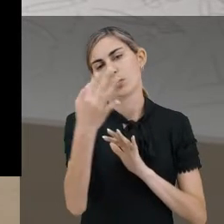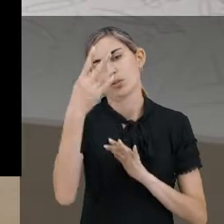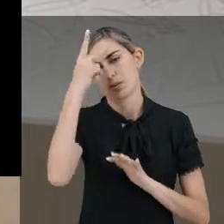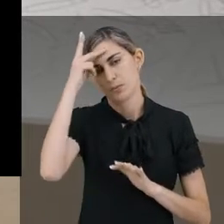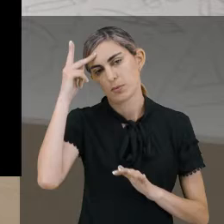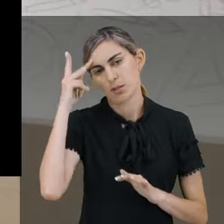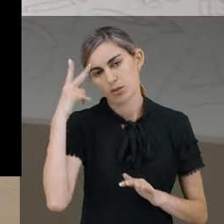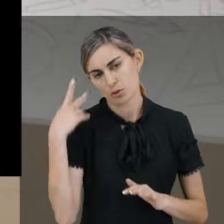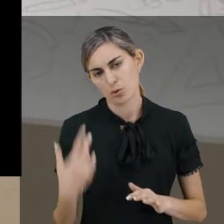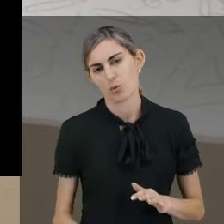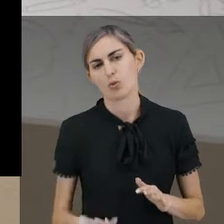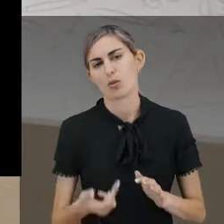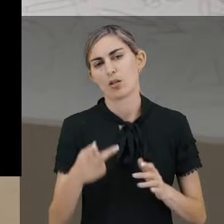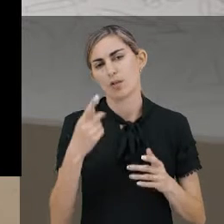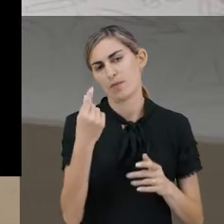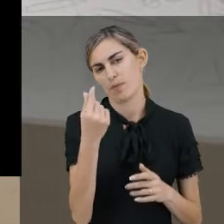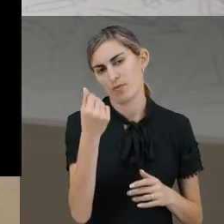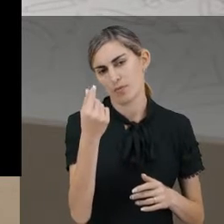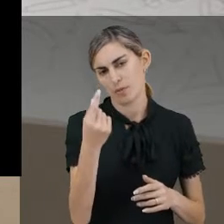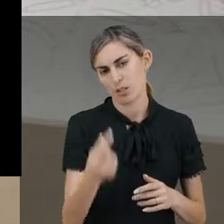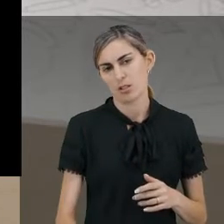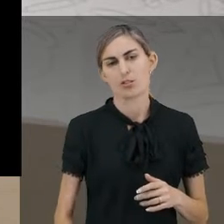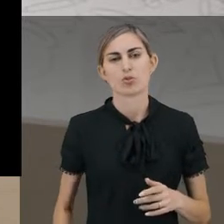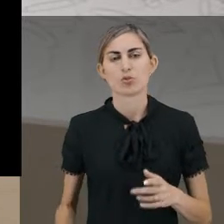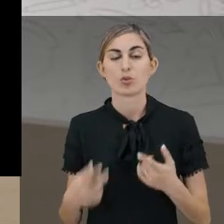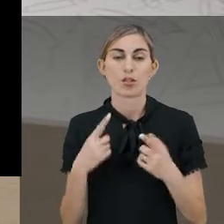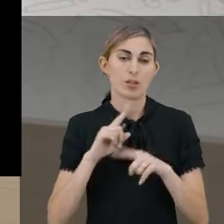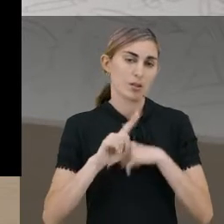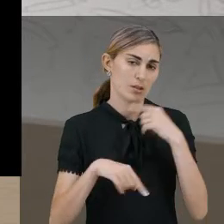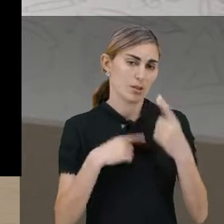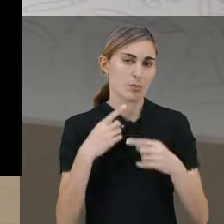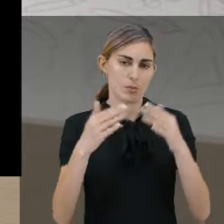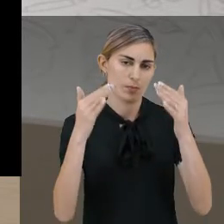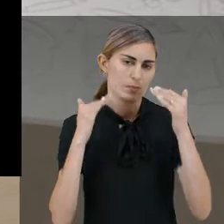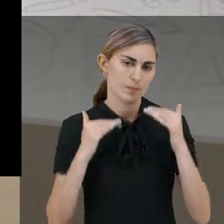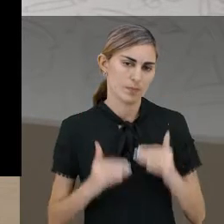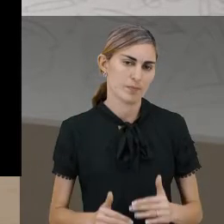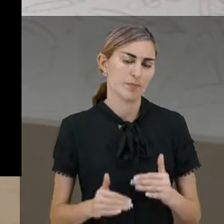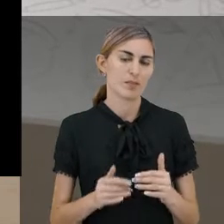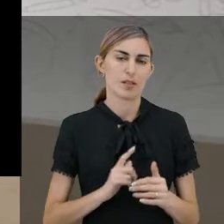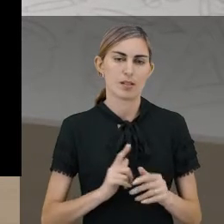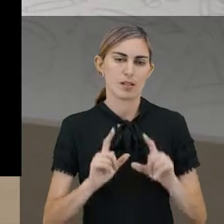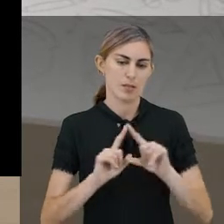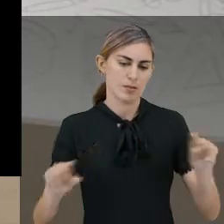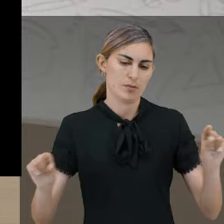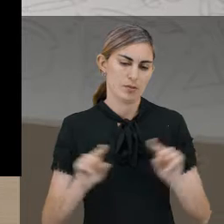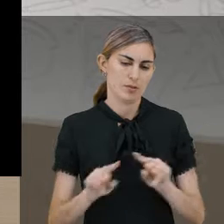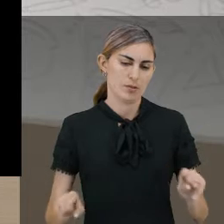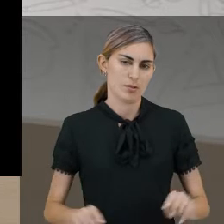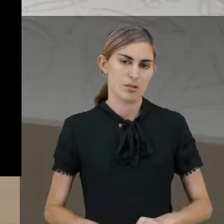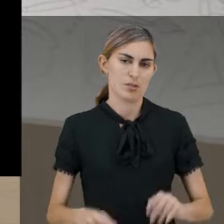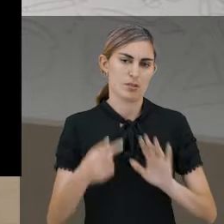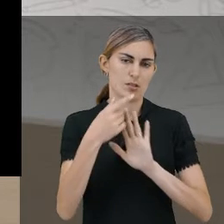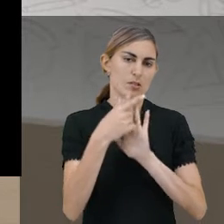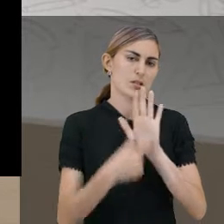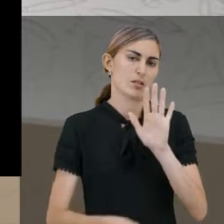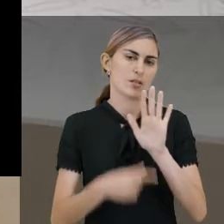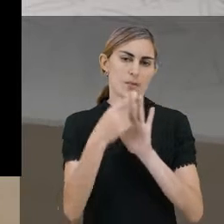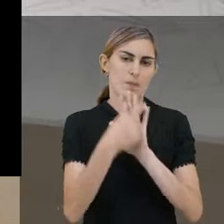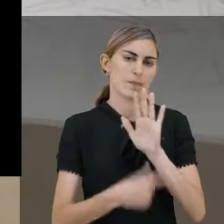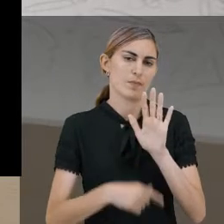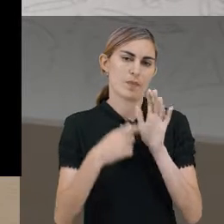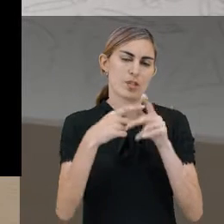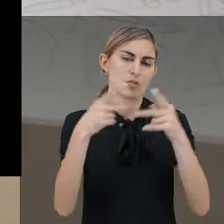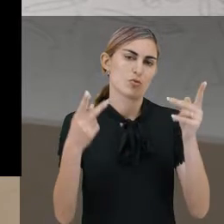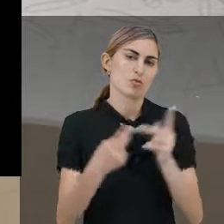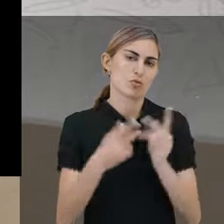quantidade de pessoas servidas, o preço e, logo abaixo, a listagem dos pratos que já estão cadastrados no